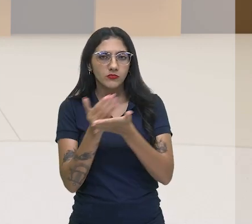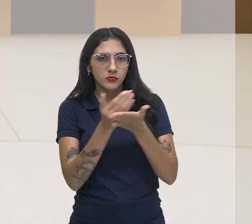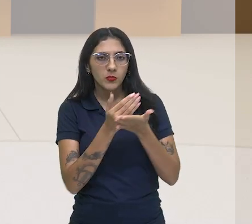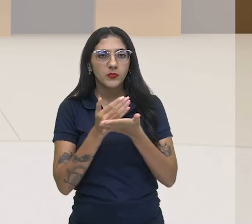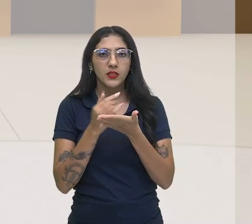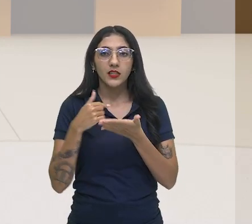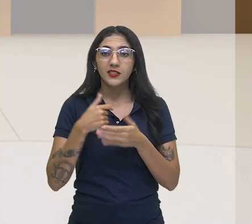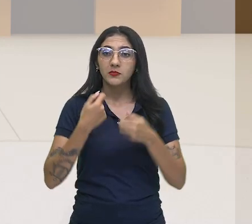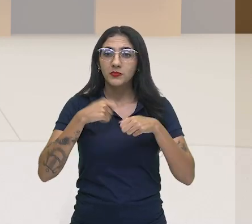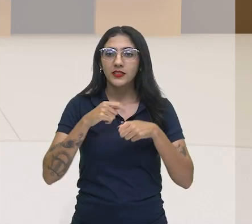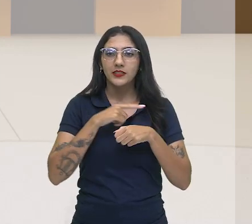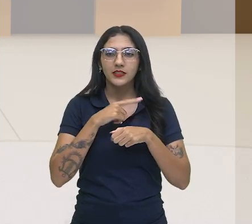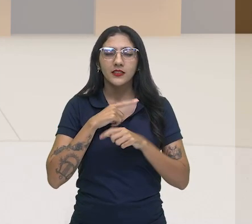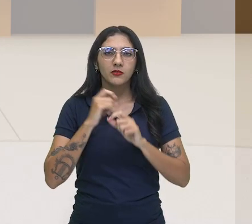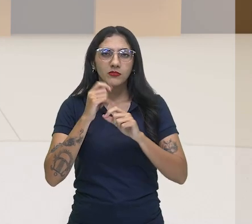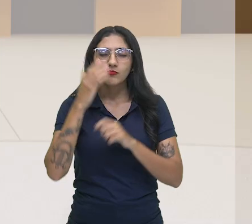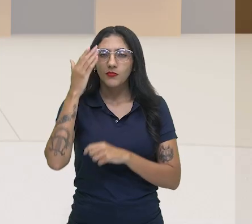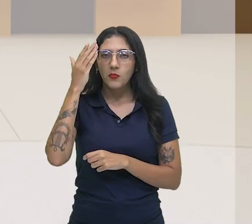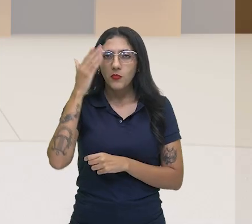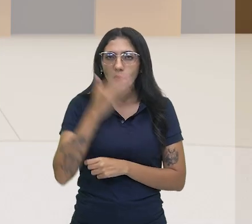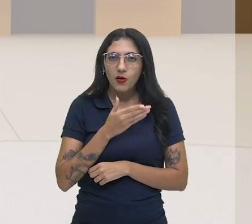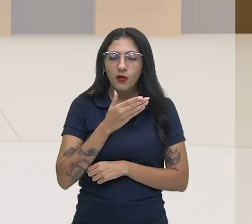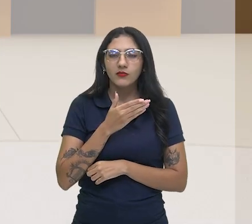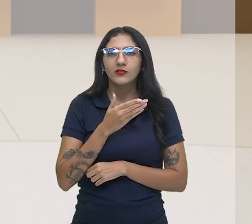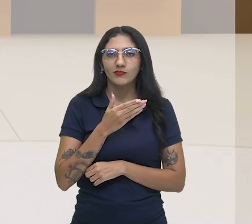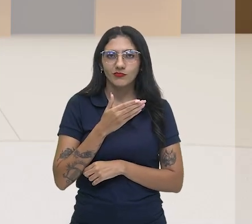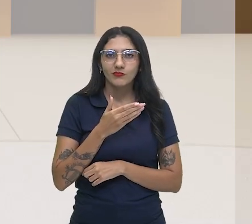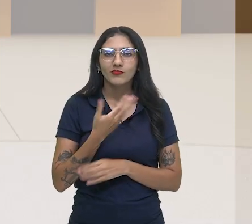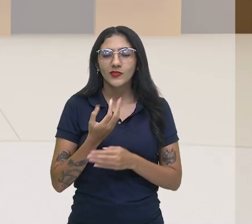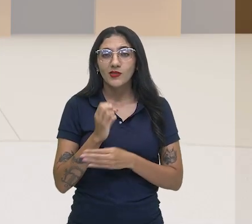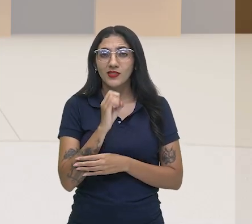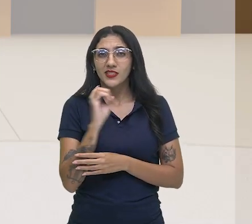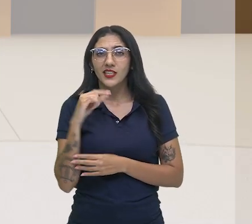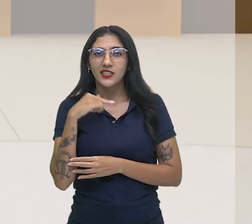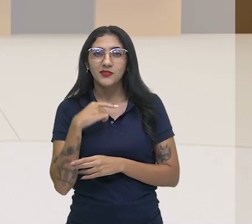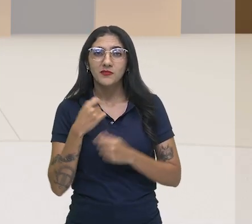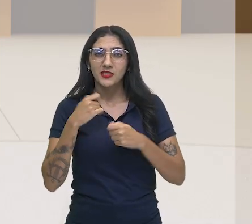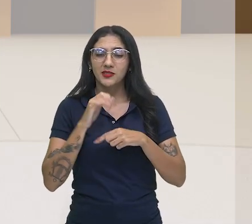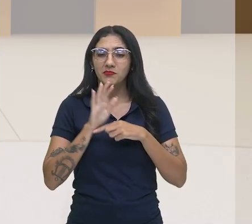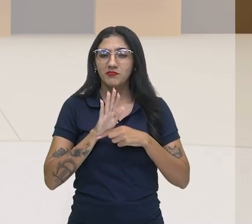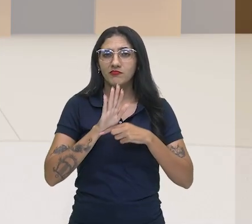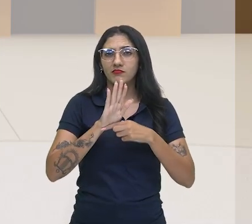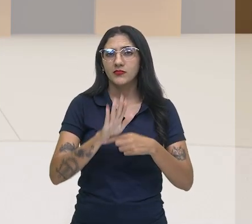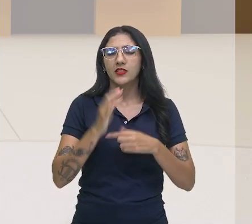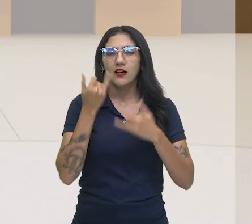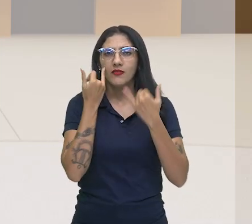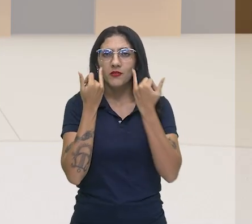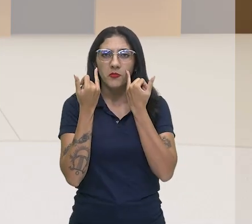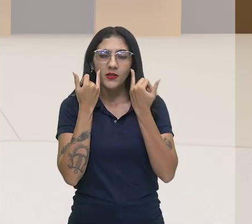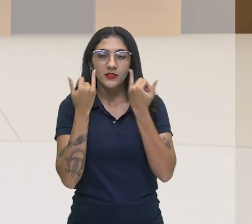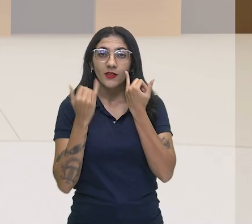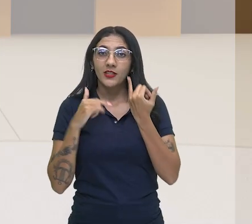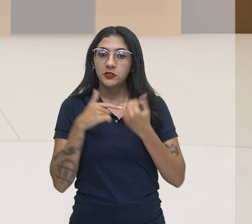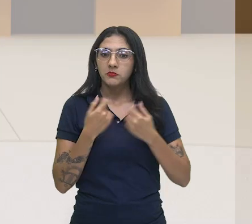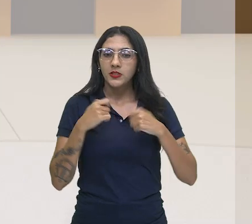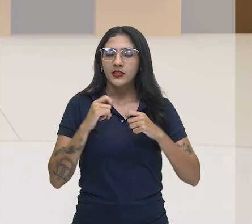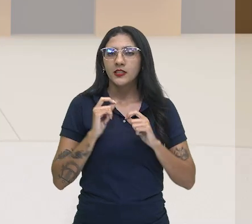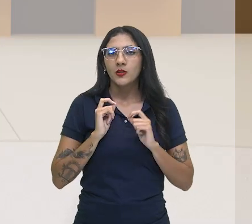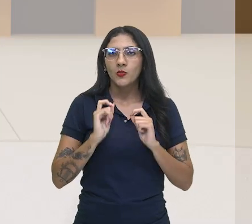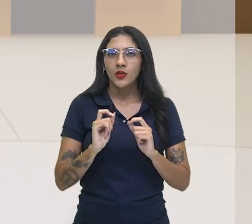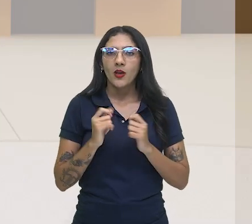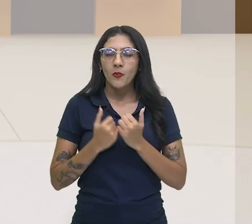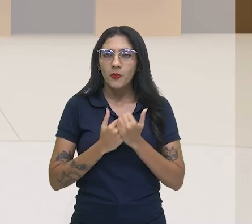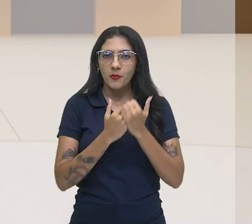que falar tudo embasado. Sim. Afinal, quando a gente fala de entregar informações, a gente tem que estar respaldado, não é mesmo?